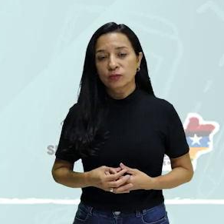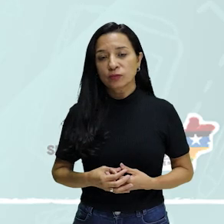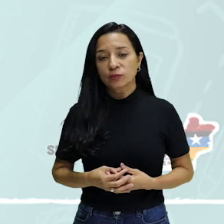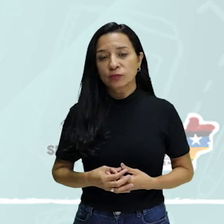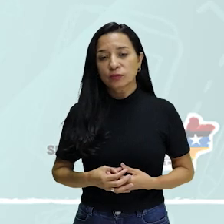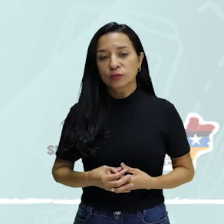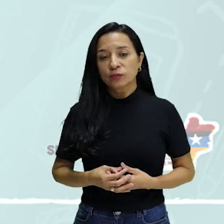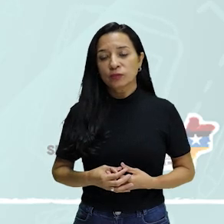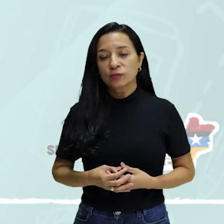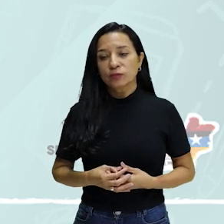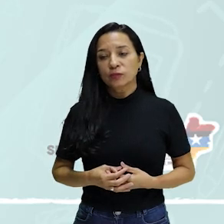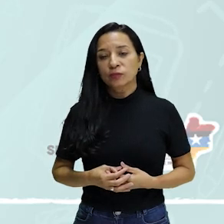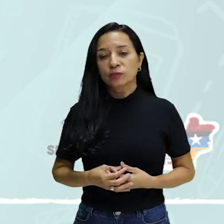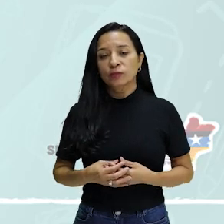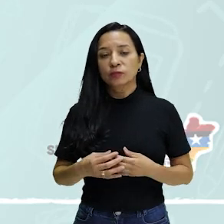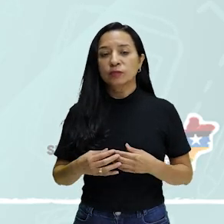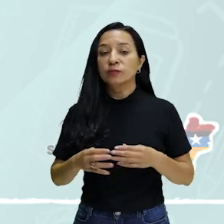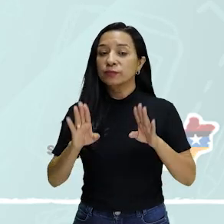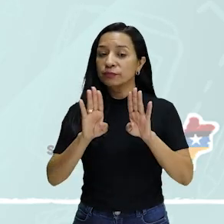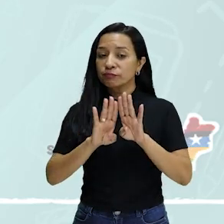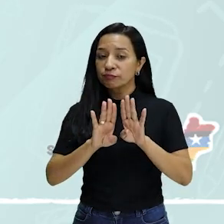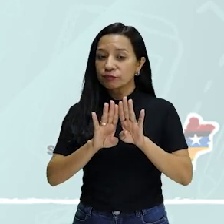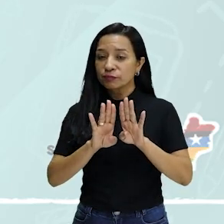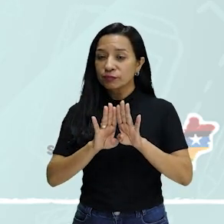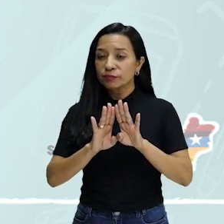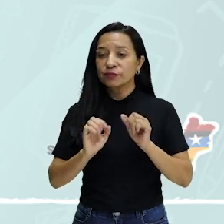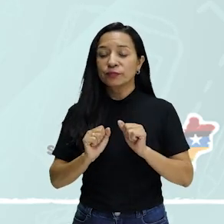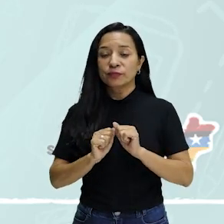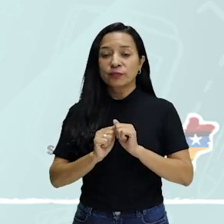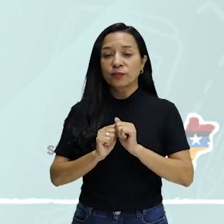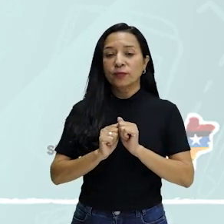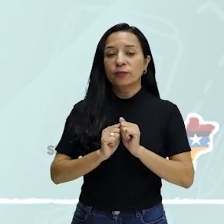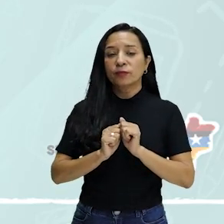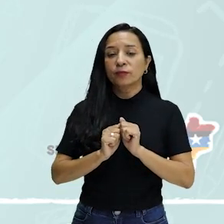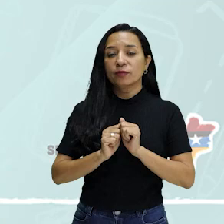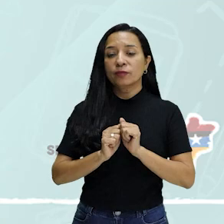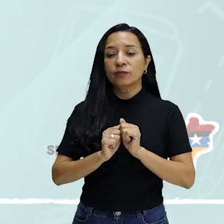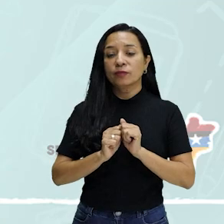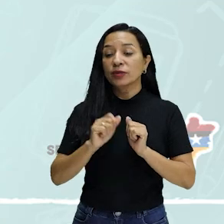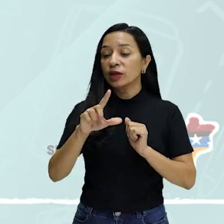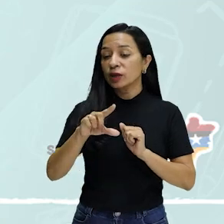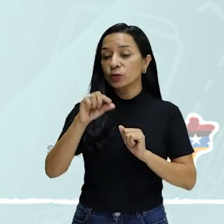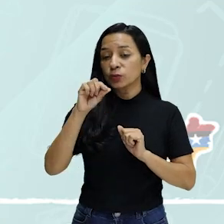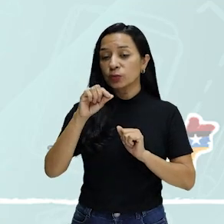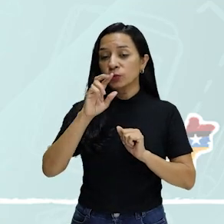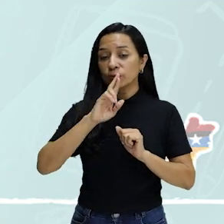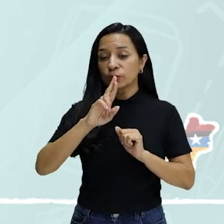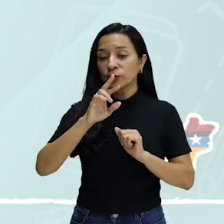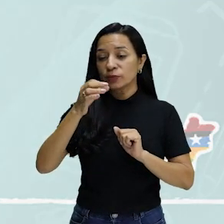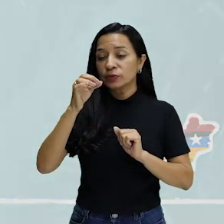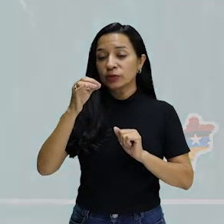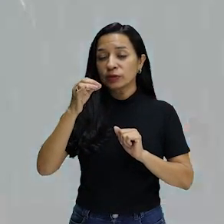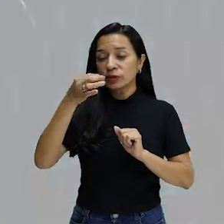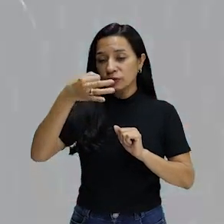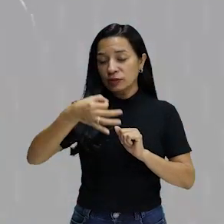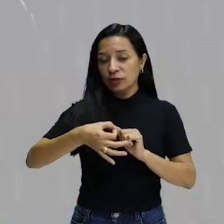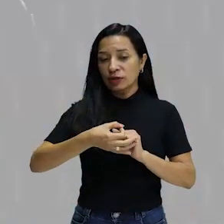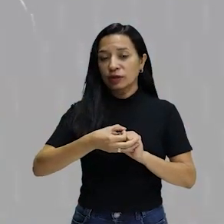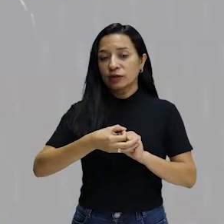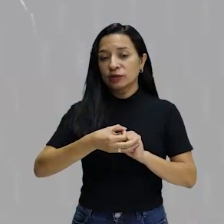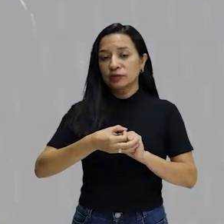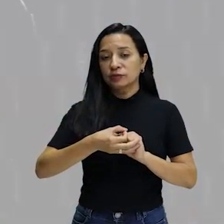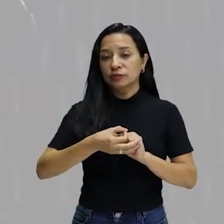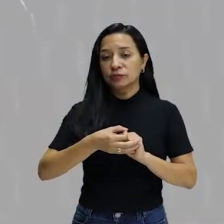umidade do ar. E também, então olha só, quando é que ocorre esse fenômeno? Ele está mencionando aqui, pessoal,